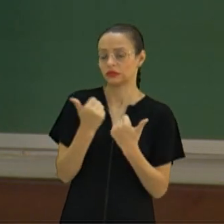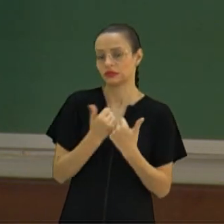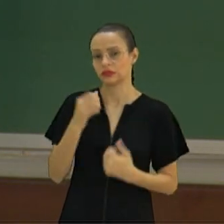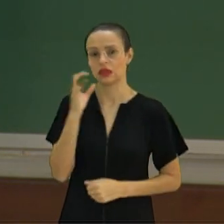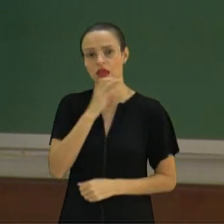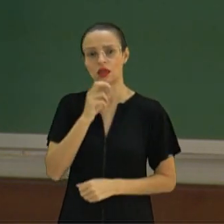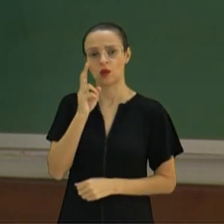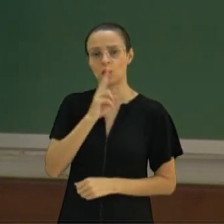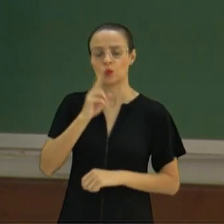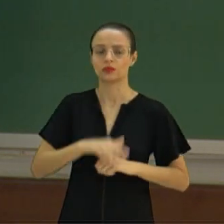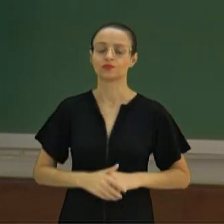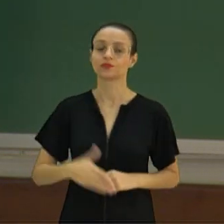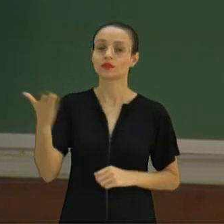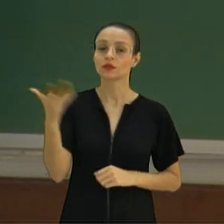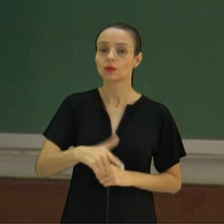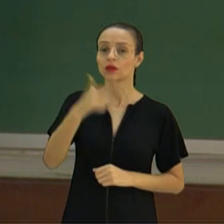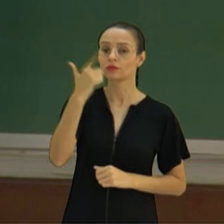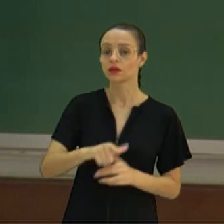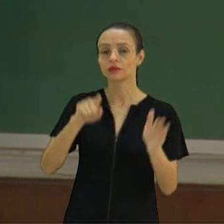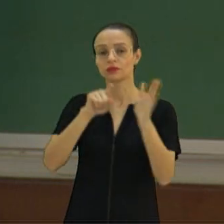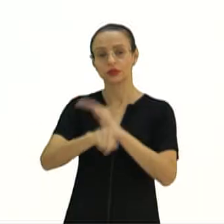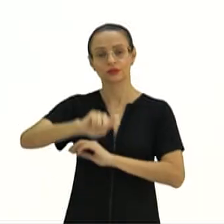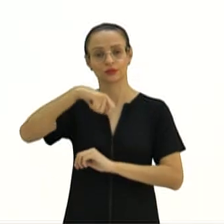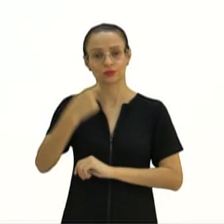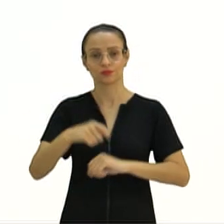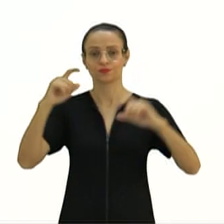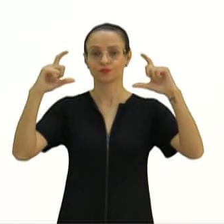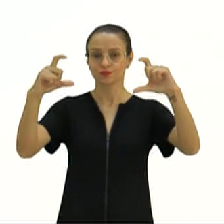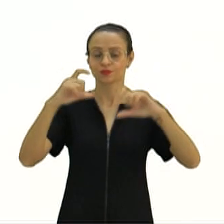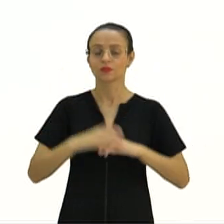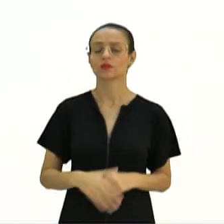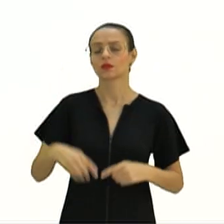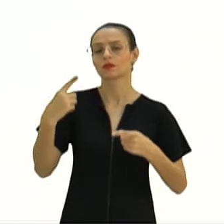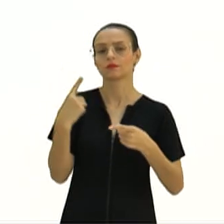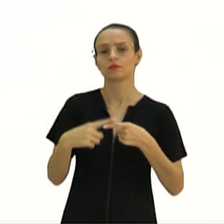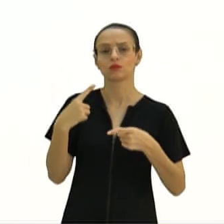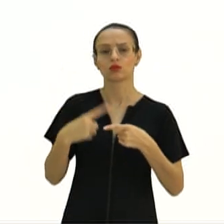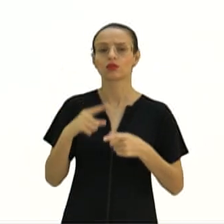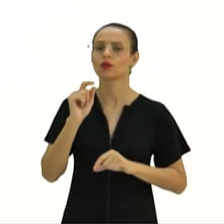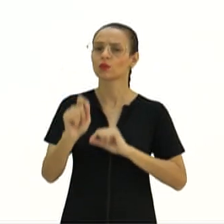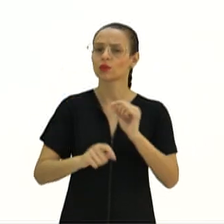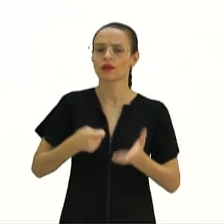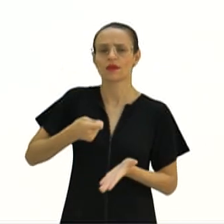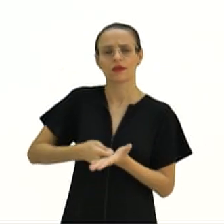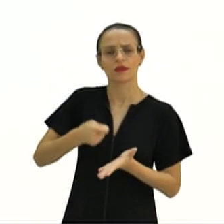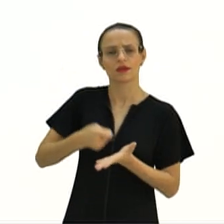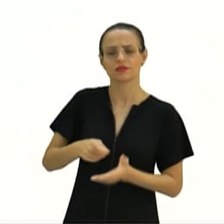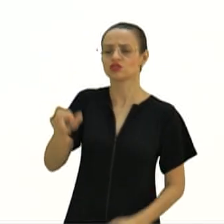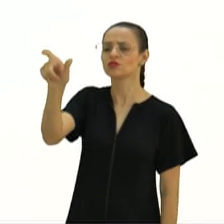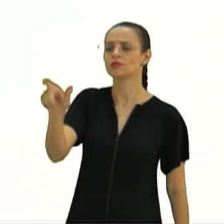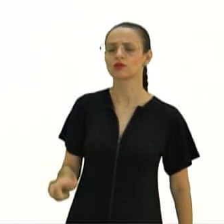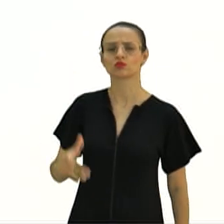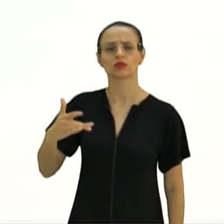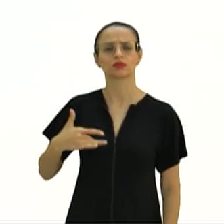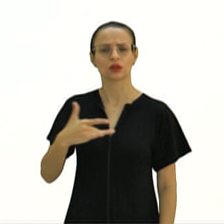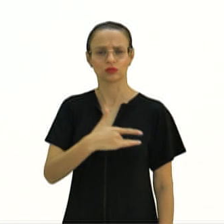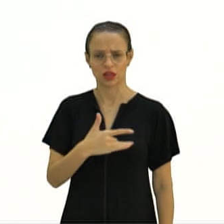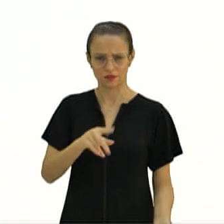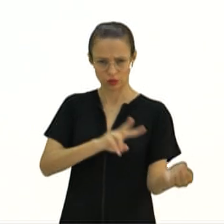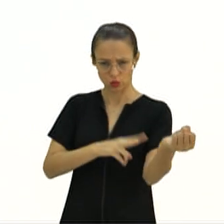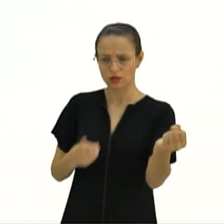Agora, nós temos mais uma pergunta sobre esse fragmento. Por que exige-se um doador